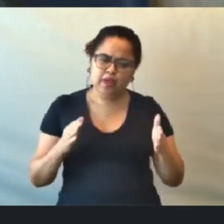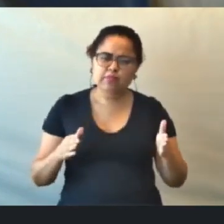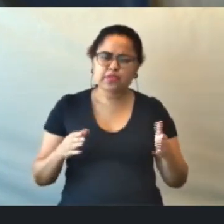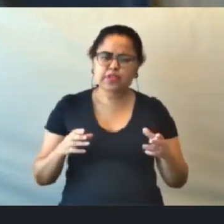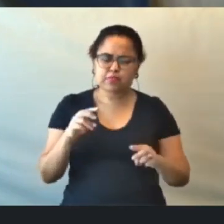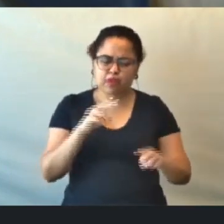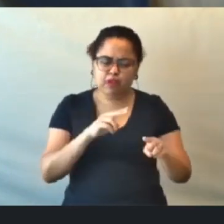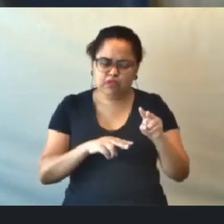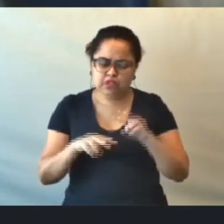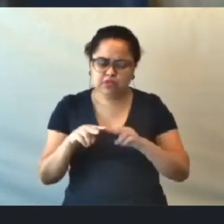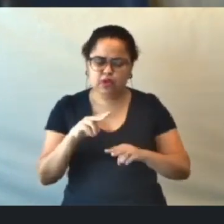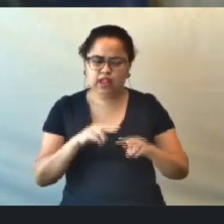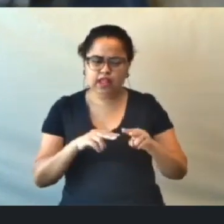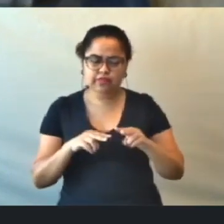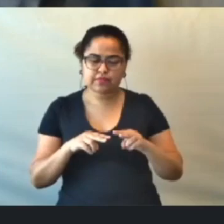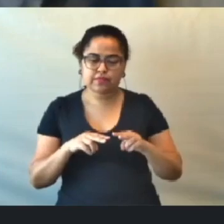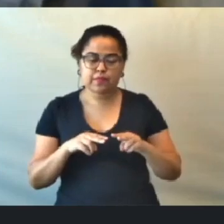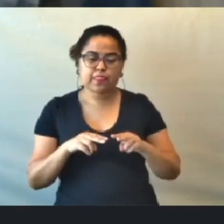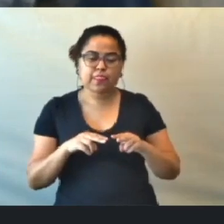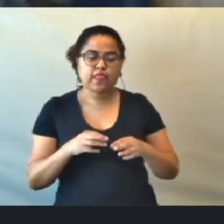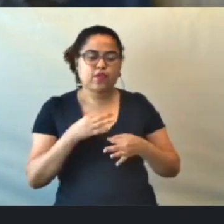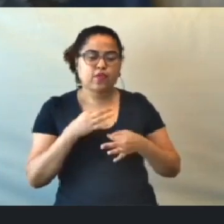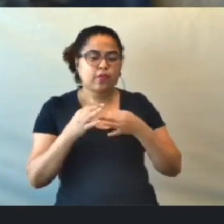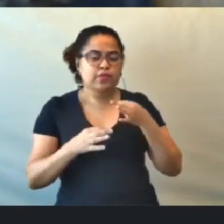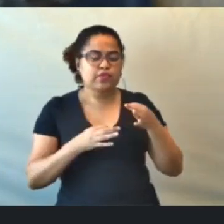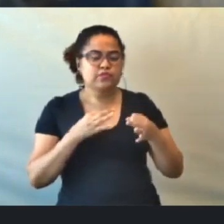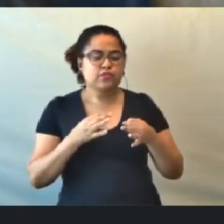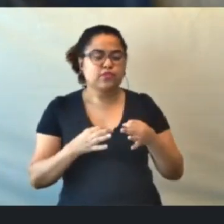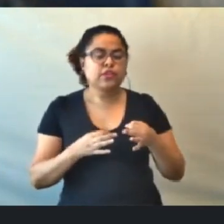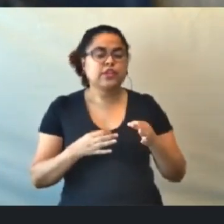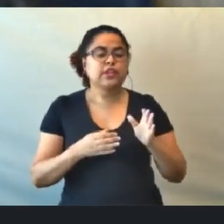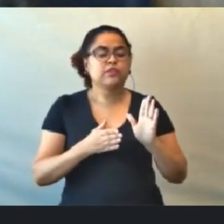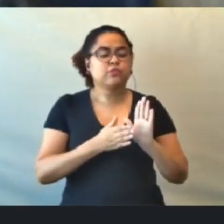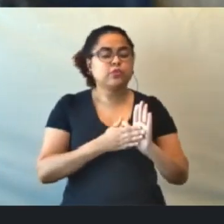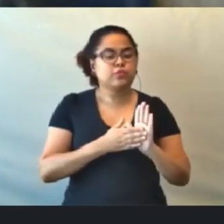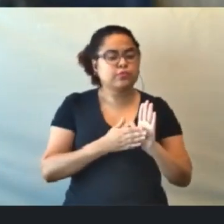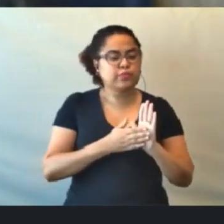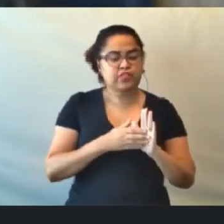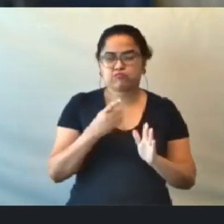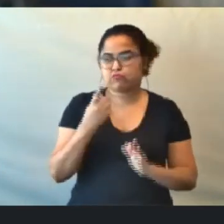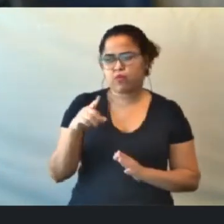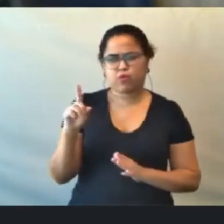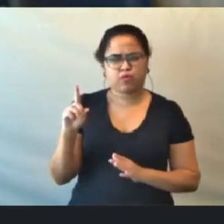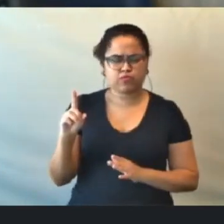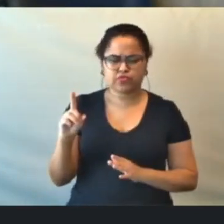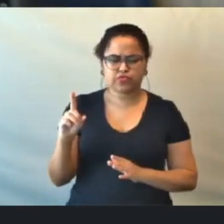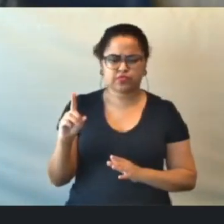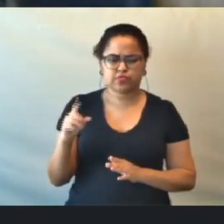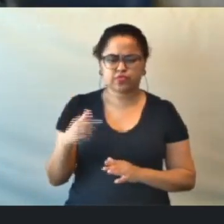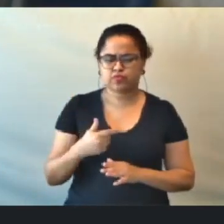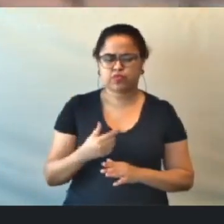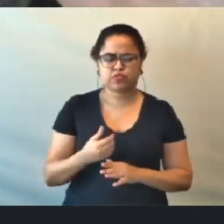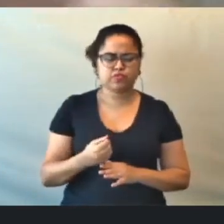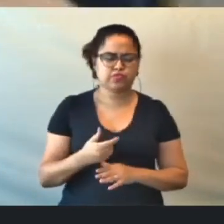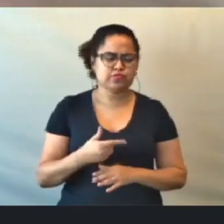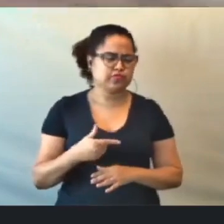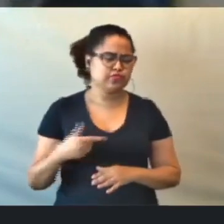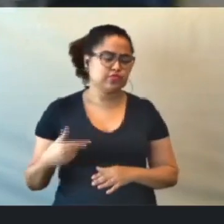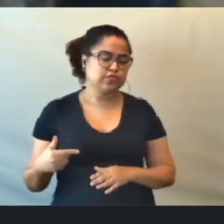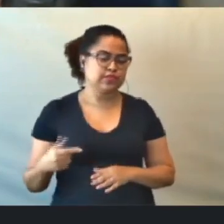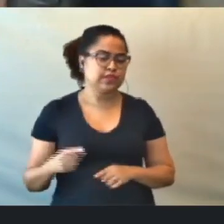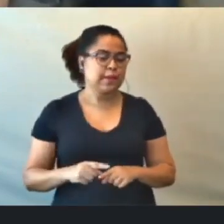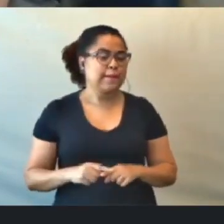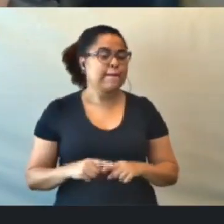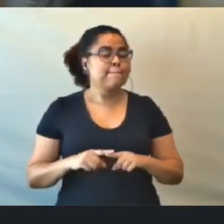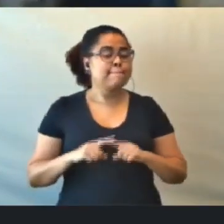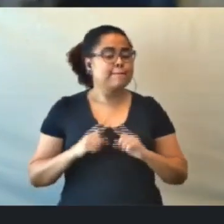mencionei, existe um documento que não é o último, que não trata de 2022, mas que analisa formalmente,